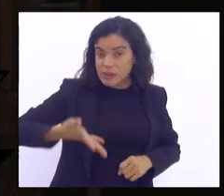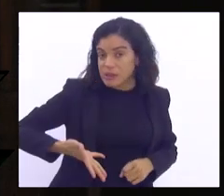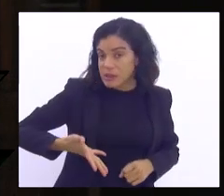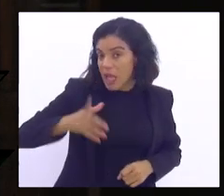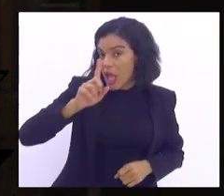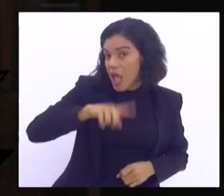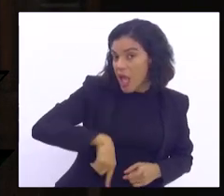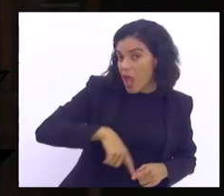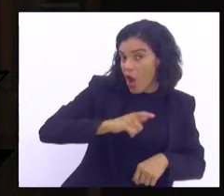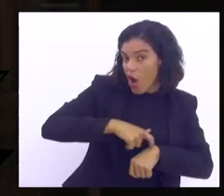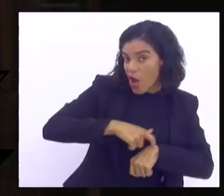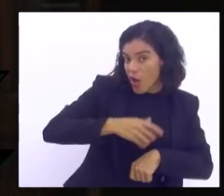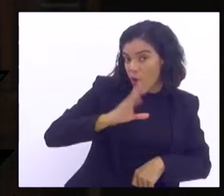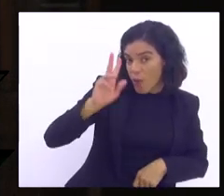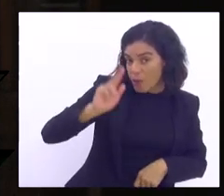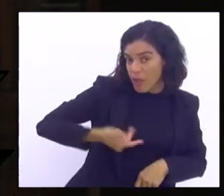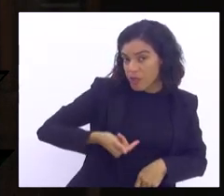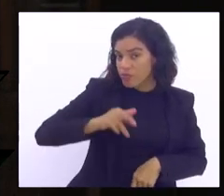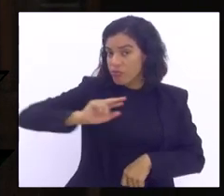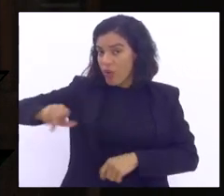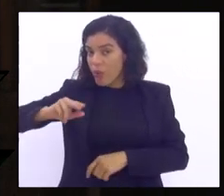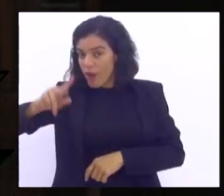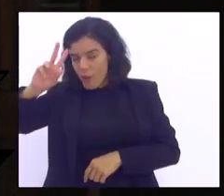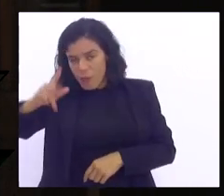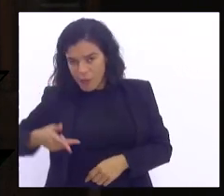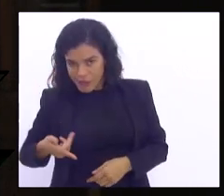é que é humano?